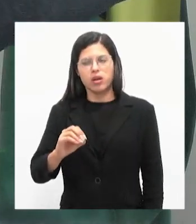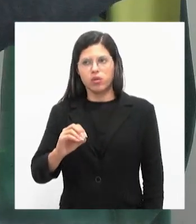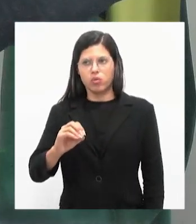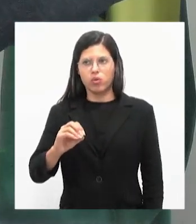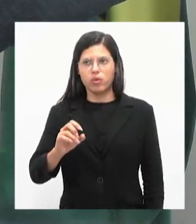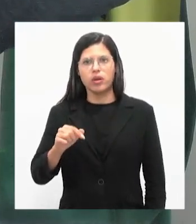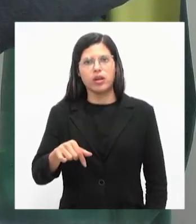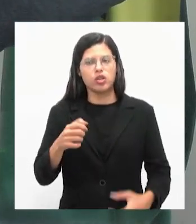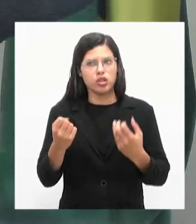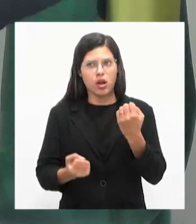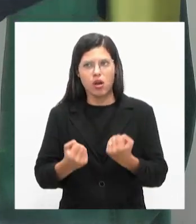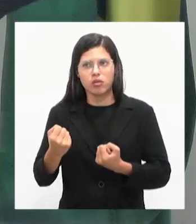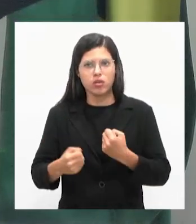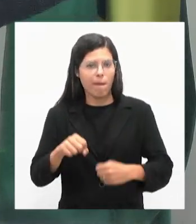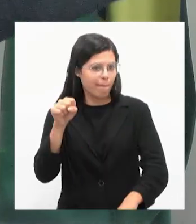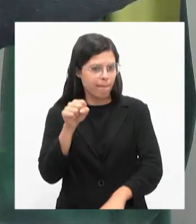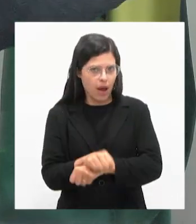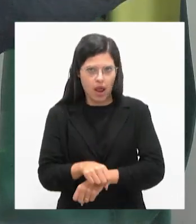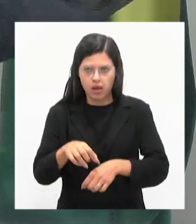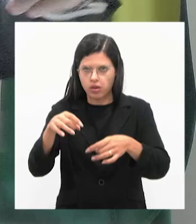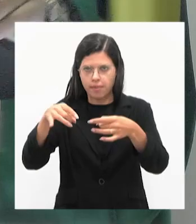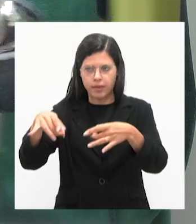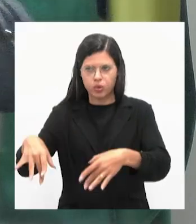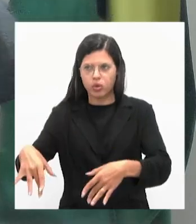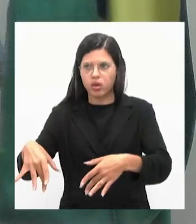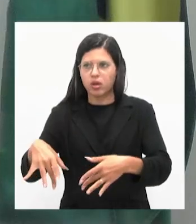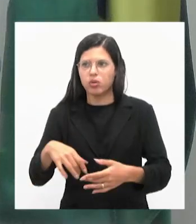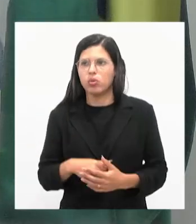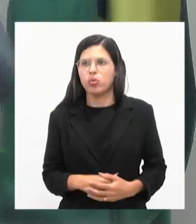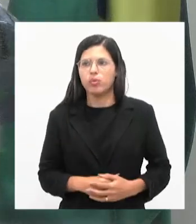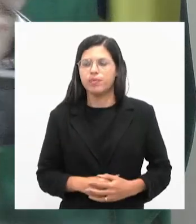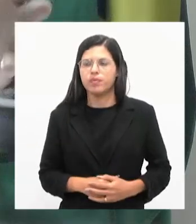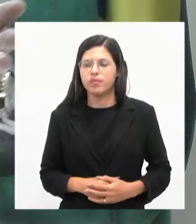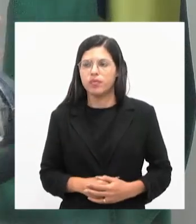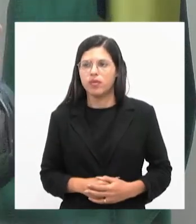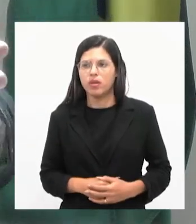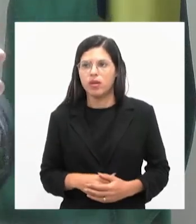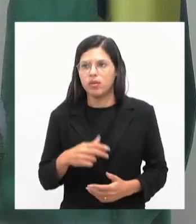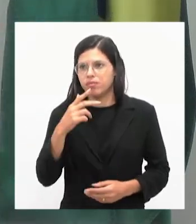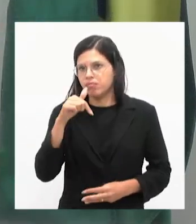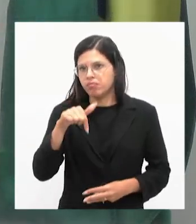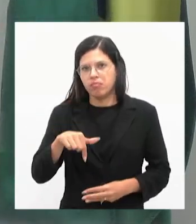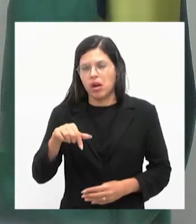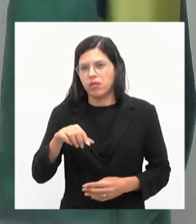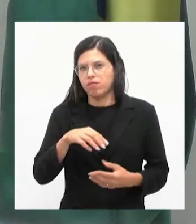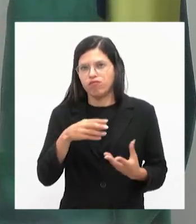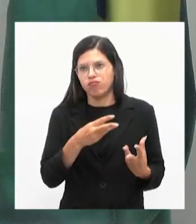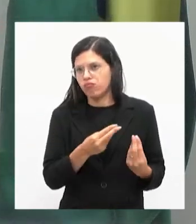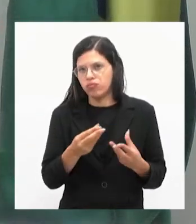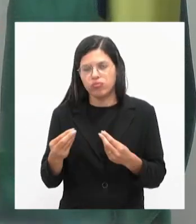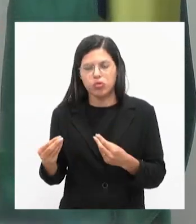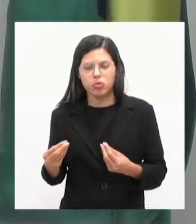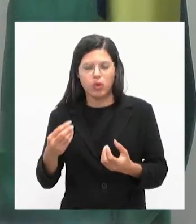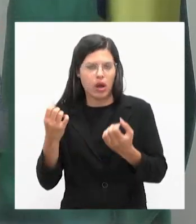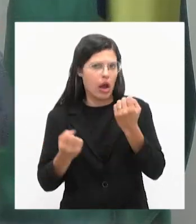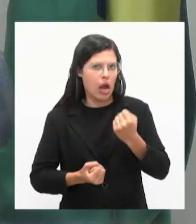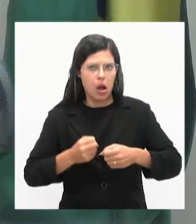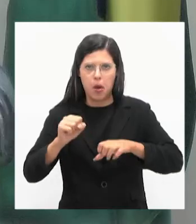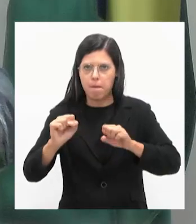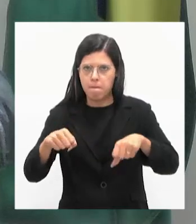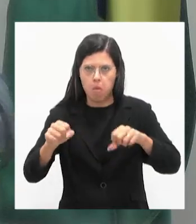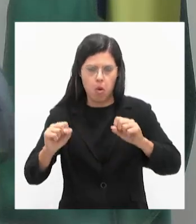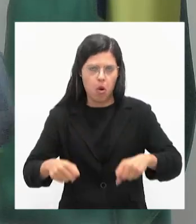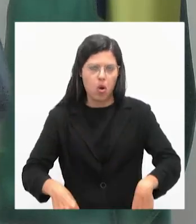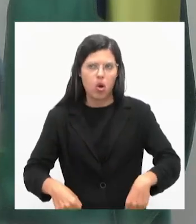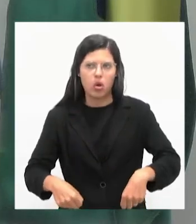lá, que estão lá abandonados, que ali virou um verdadeiro cemitério de veículos, né? Motos, carros, virou